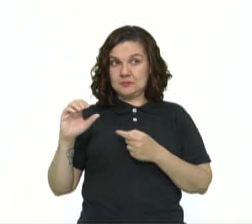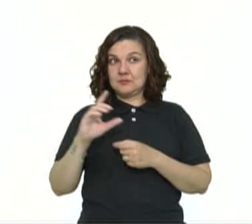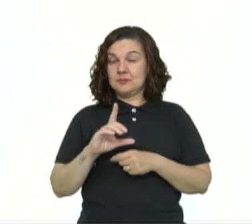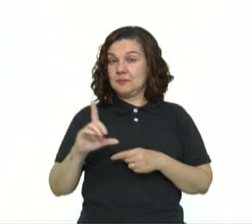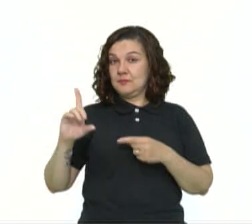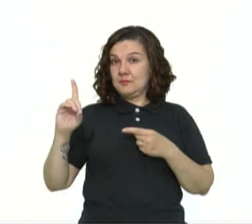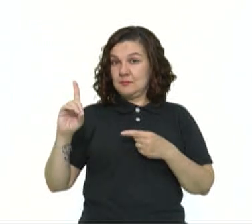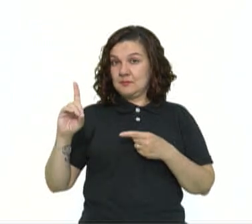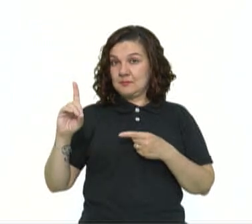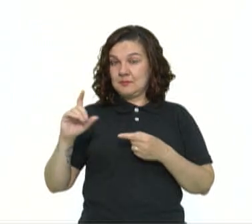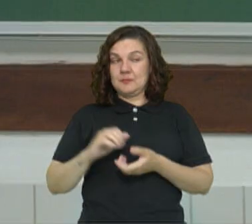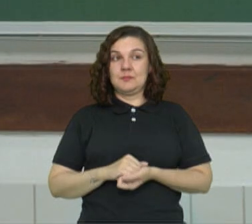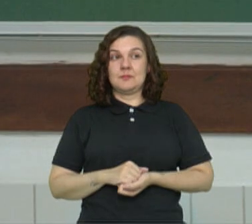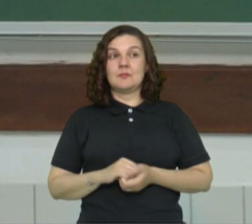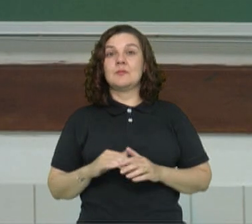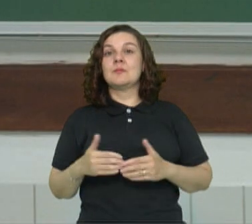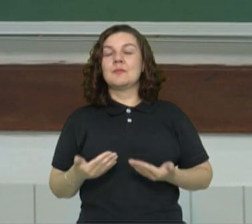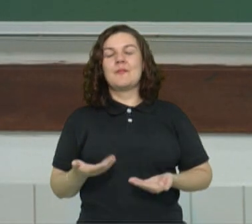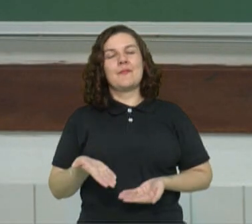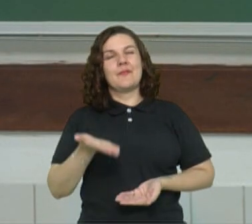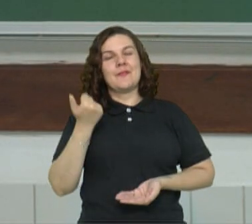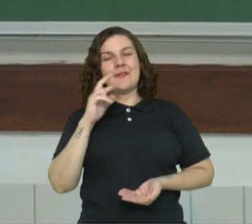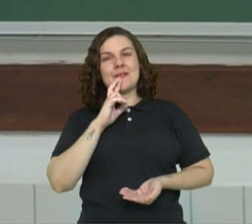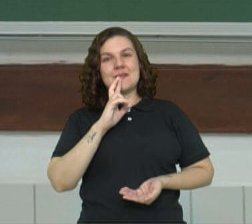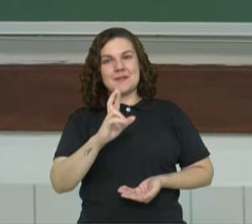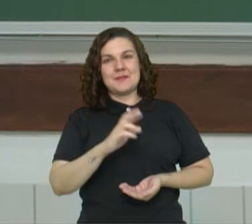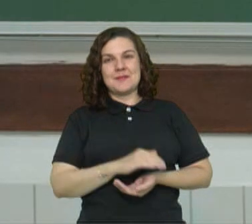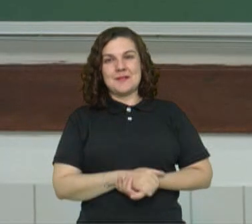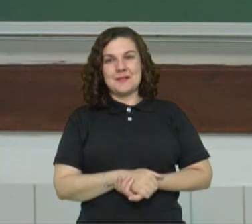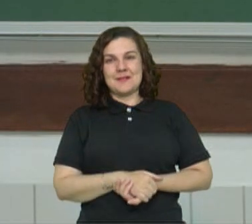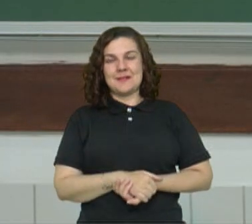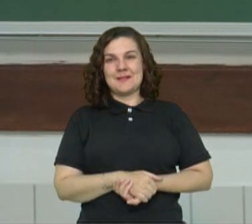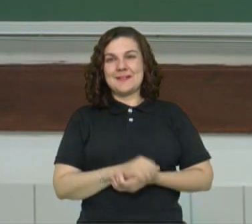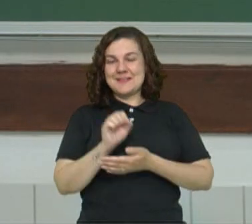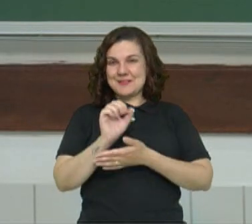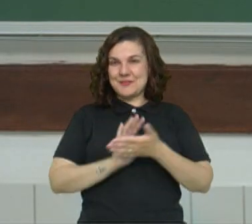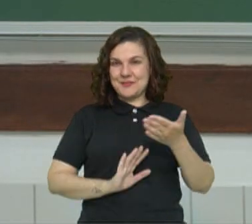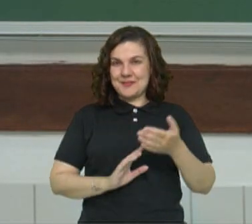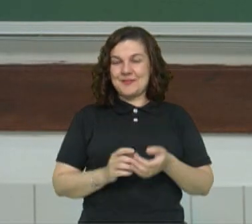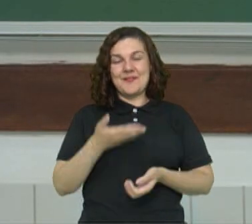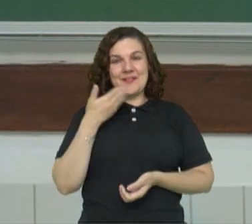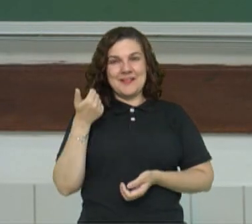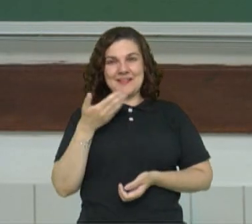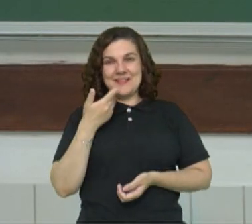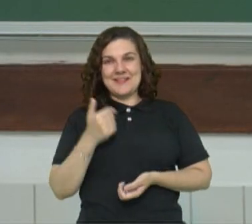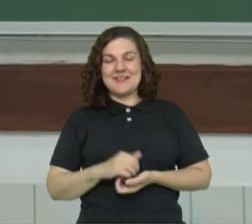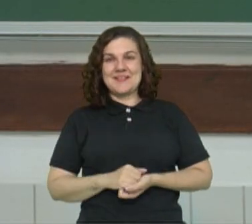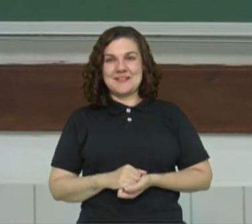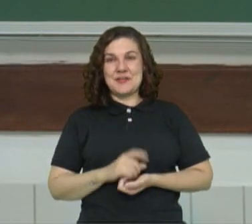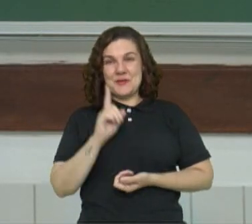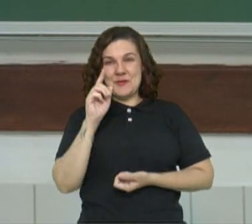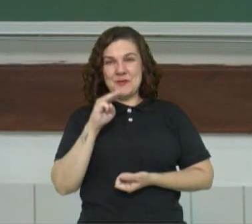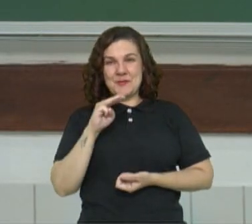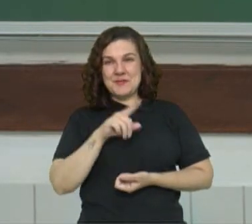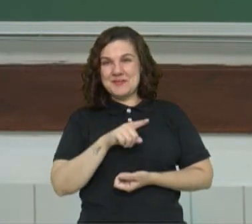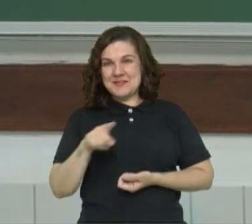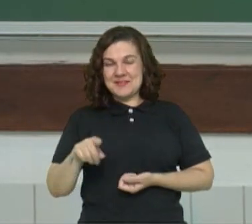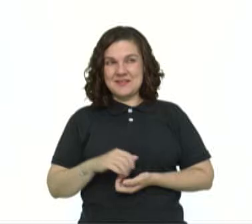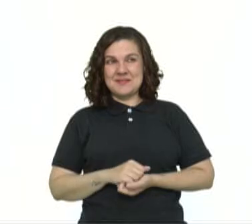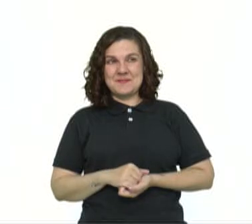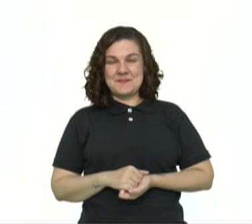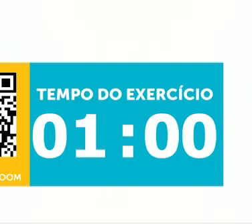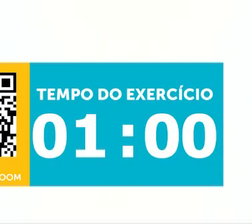Teotihuacan, D. Cairo. Vamos fazer esse exercício que está muito fácil? Um minutinho para